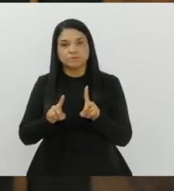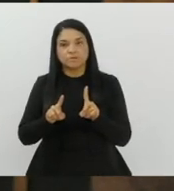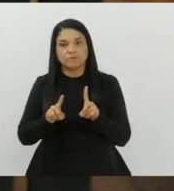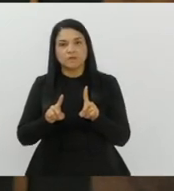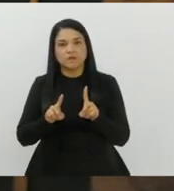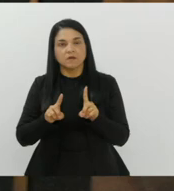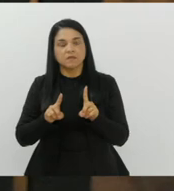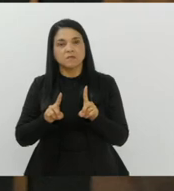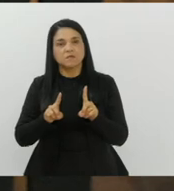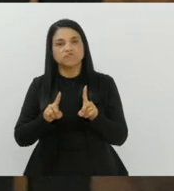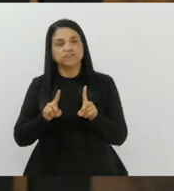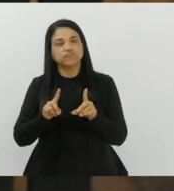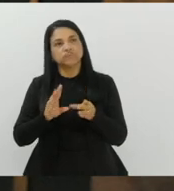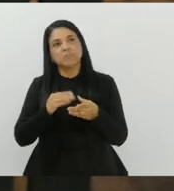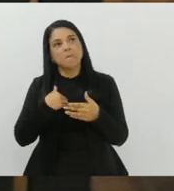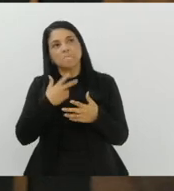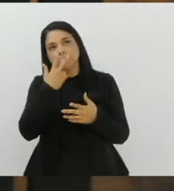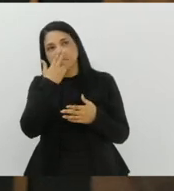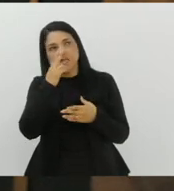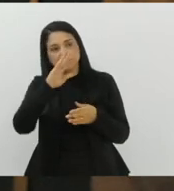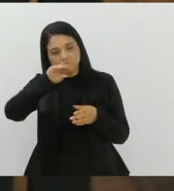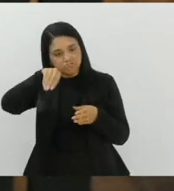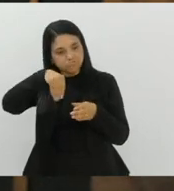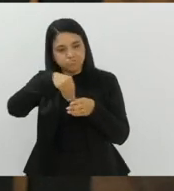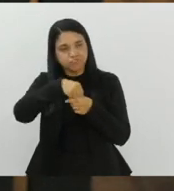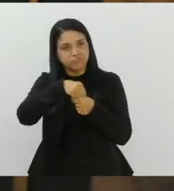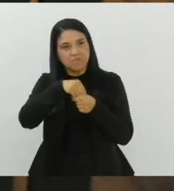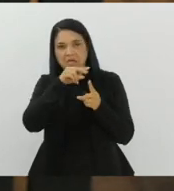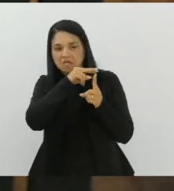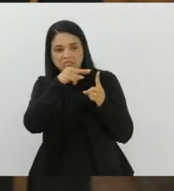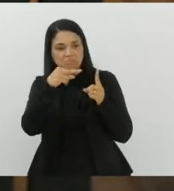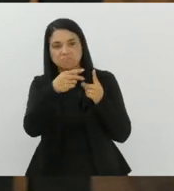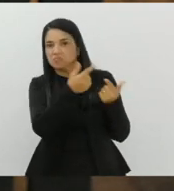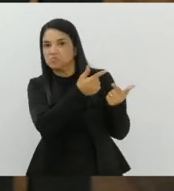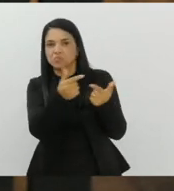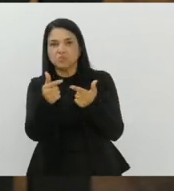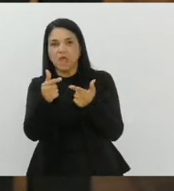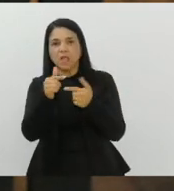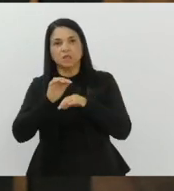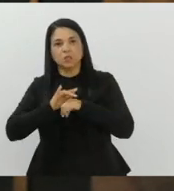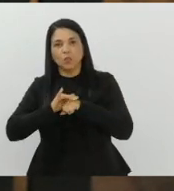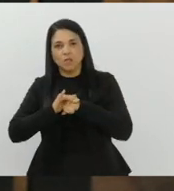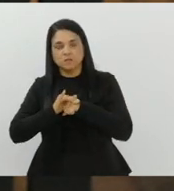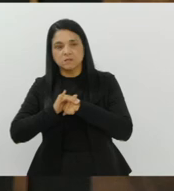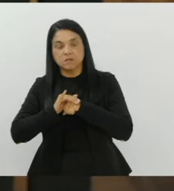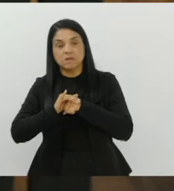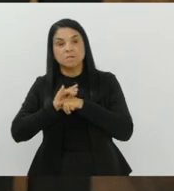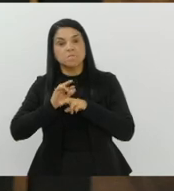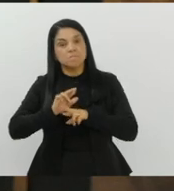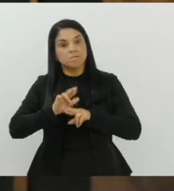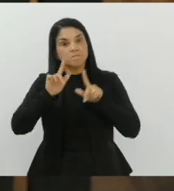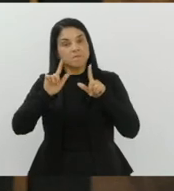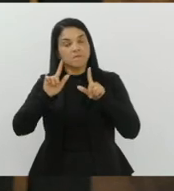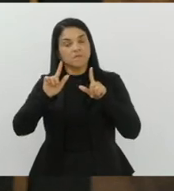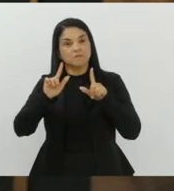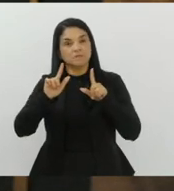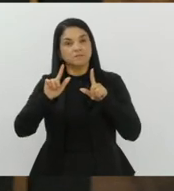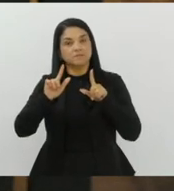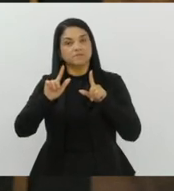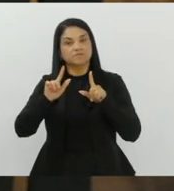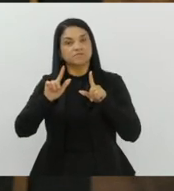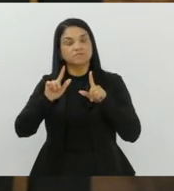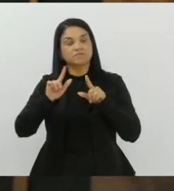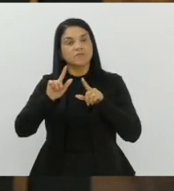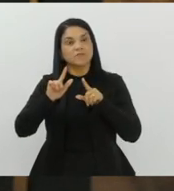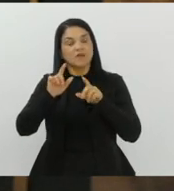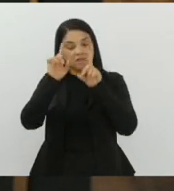dentro mais desse olhar do espectro da saúde e da doença, mas coloca a deficiência como uma